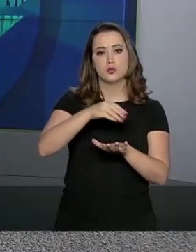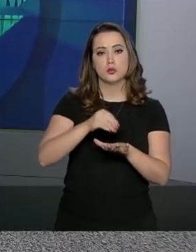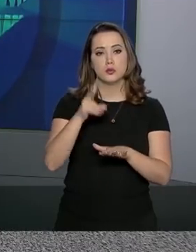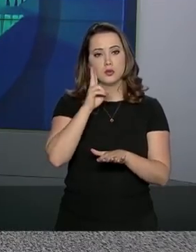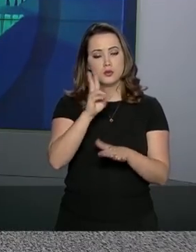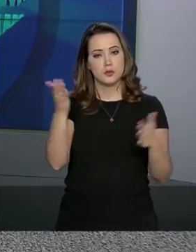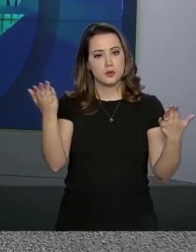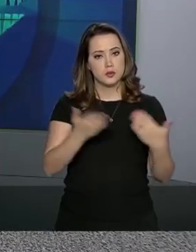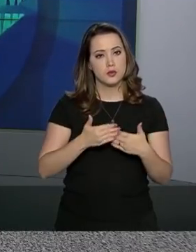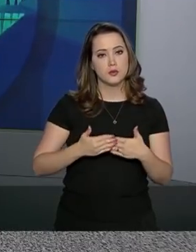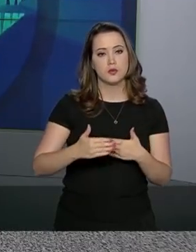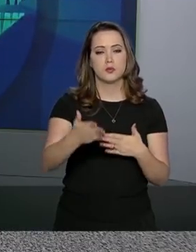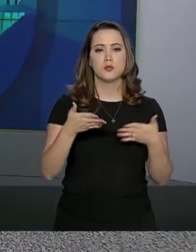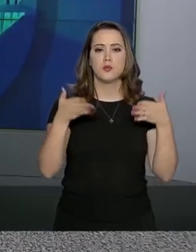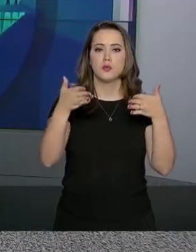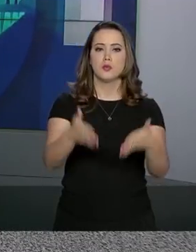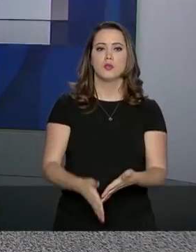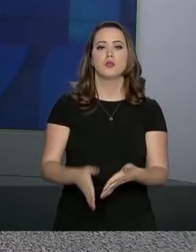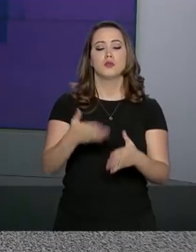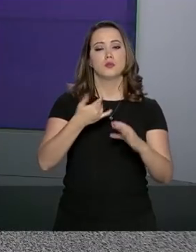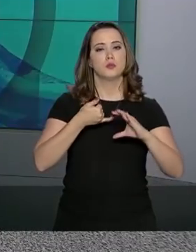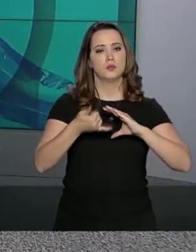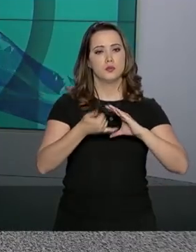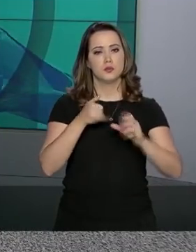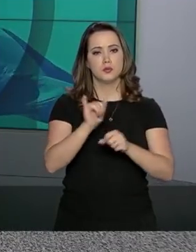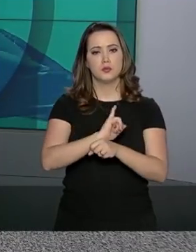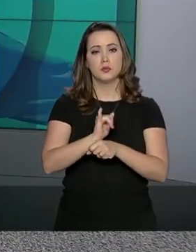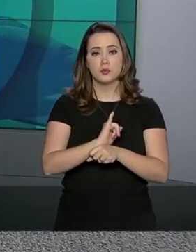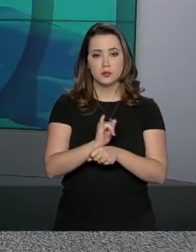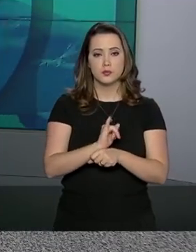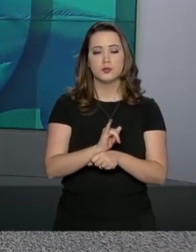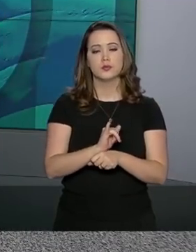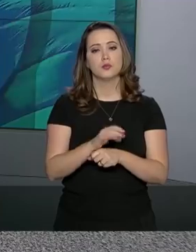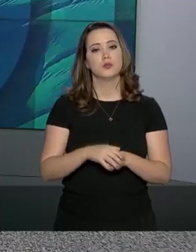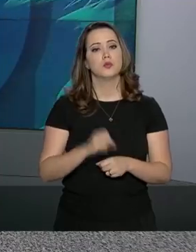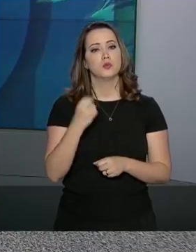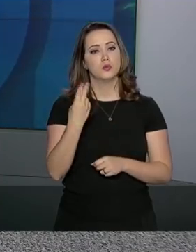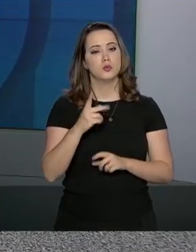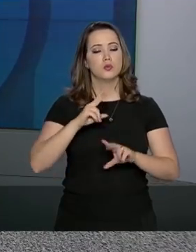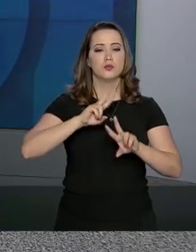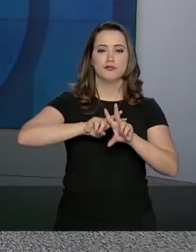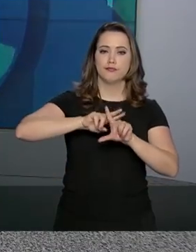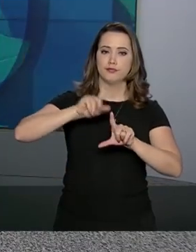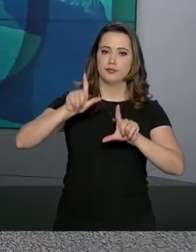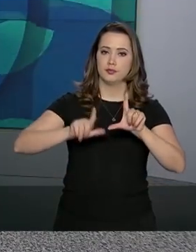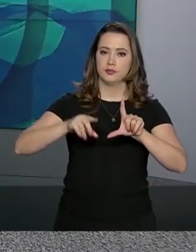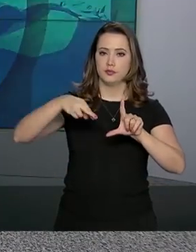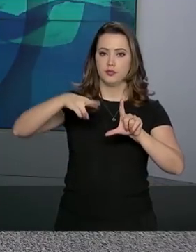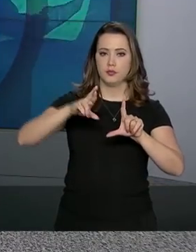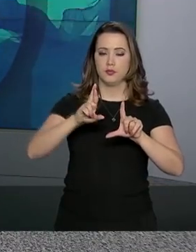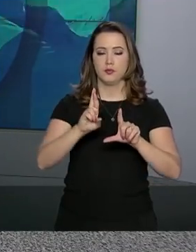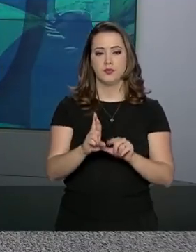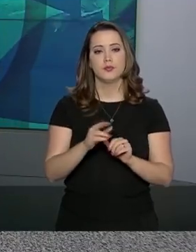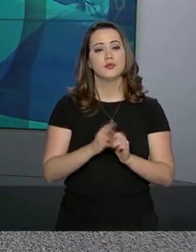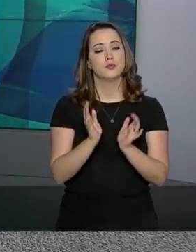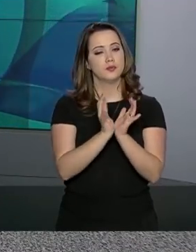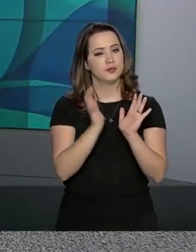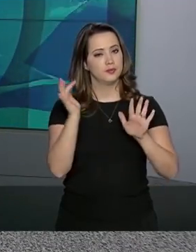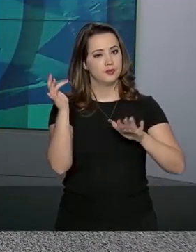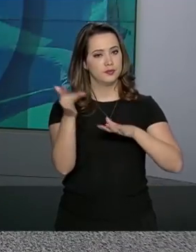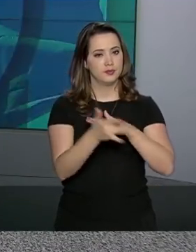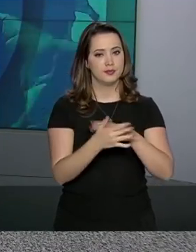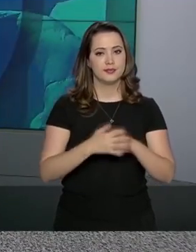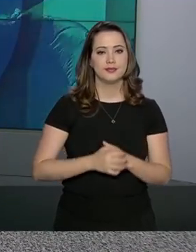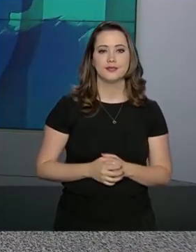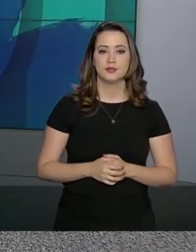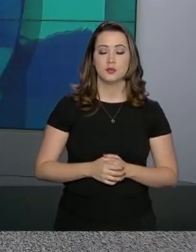acompanha agora. E para participar, basta acessar o Bate-Papo ao vivo no YouTube ou usar a hashtag TVNBR nas